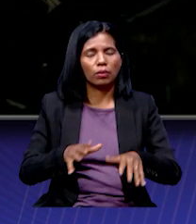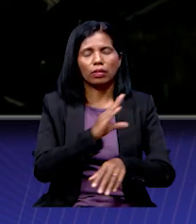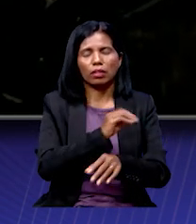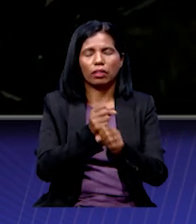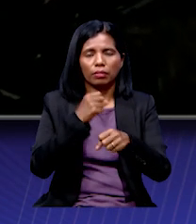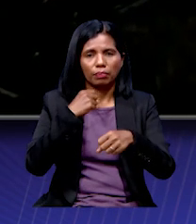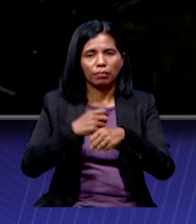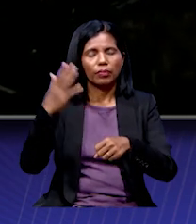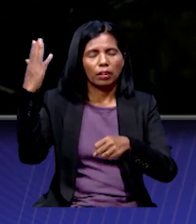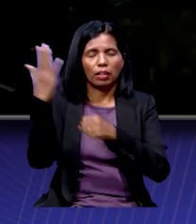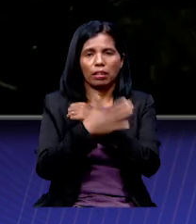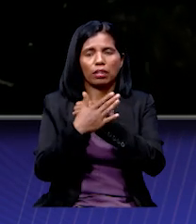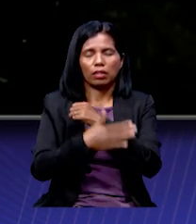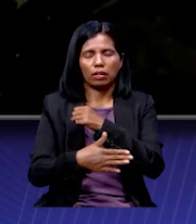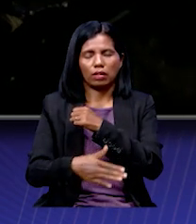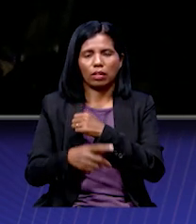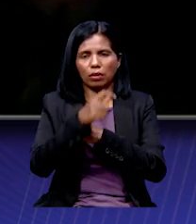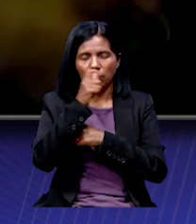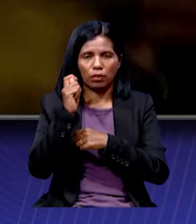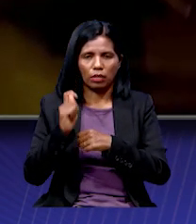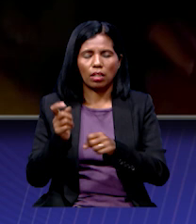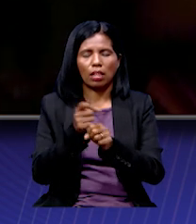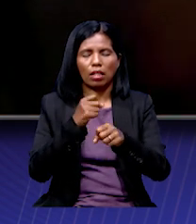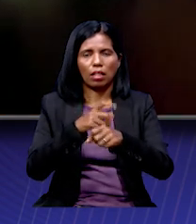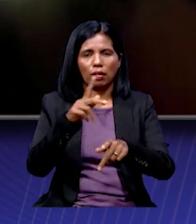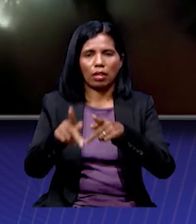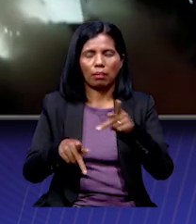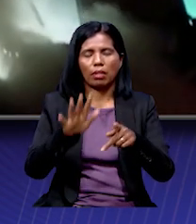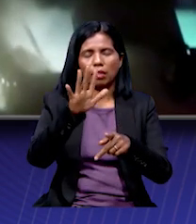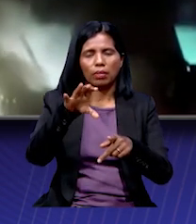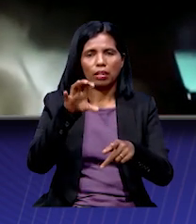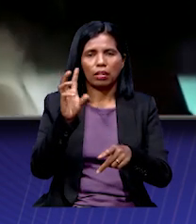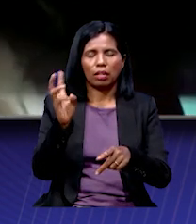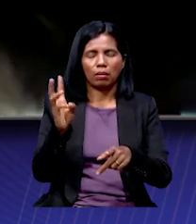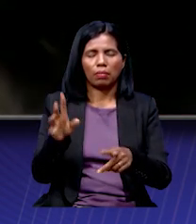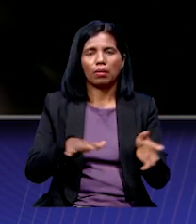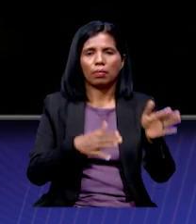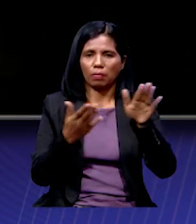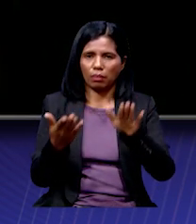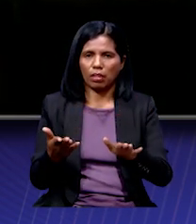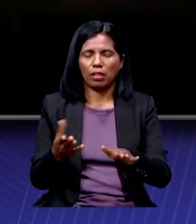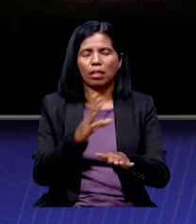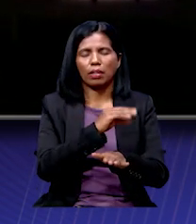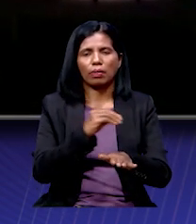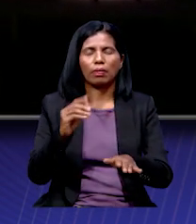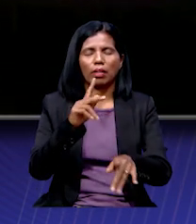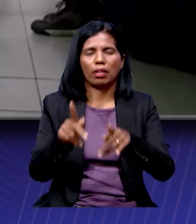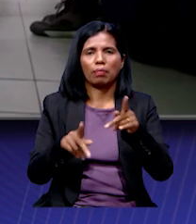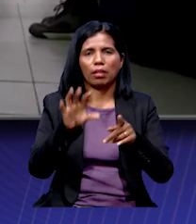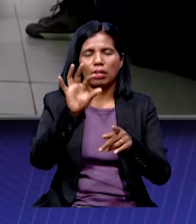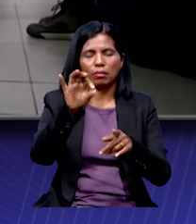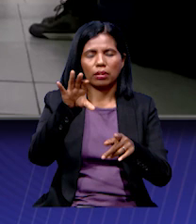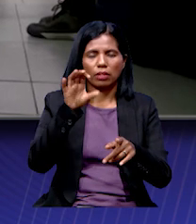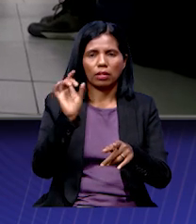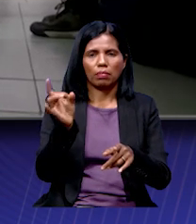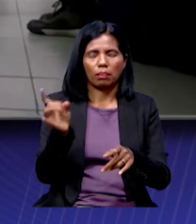niang ida e a Ucrânia, nebe causa ona ema atus lima nem nulu resin hat mak mate, no ema atusia walu nulu